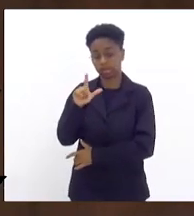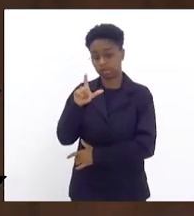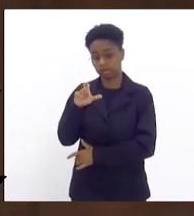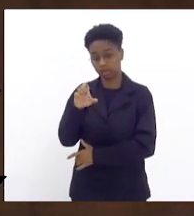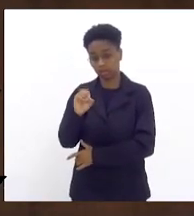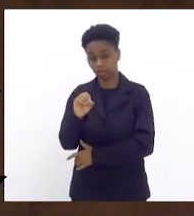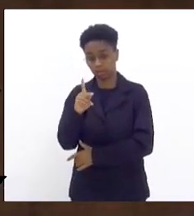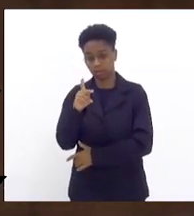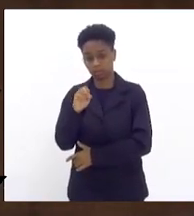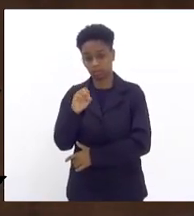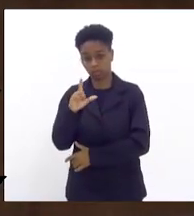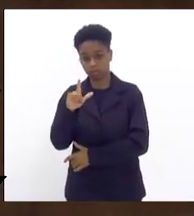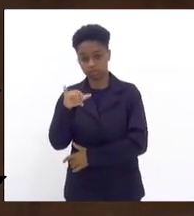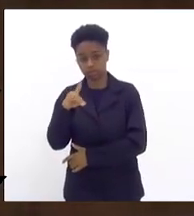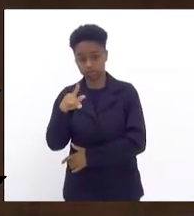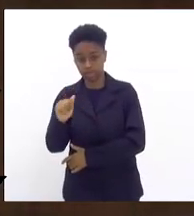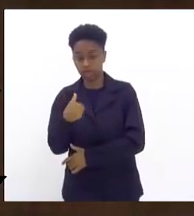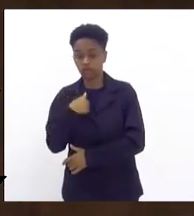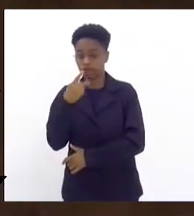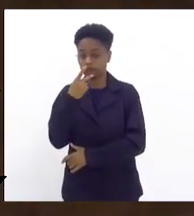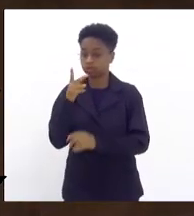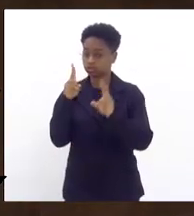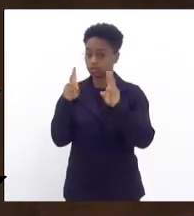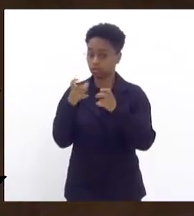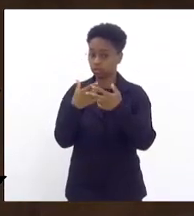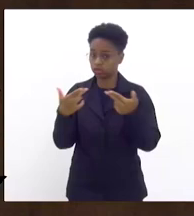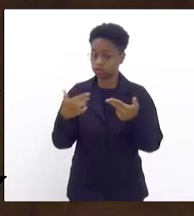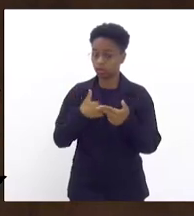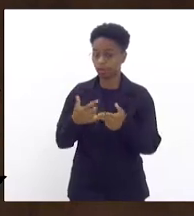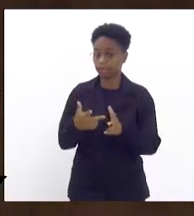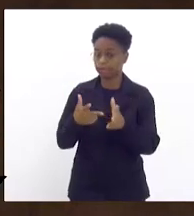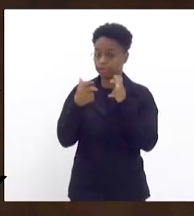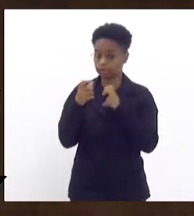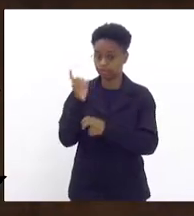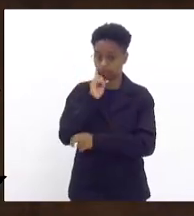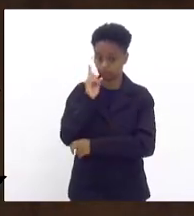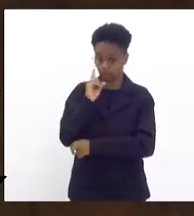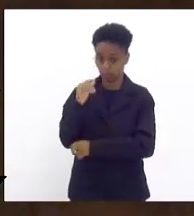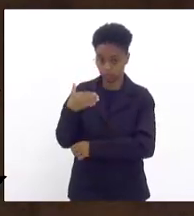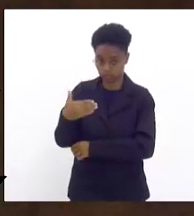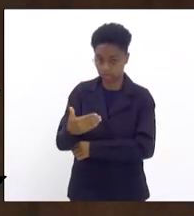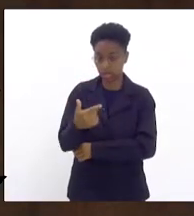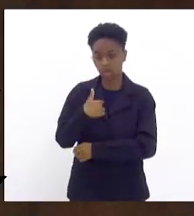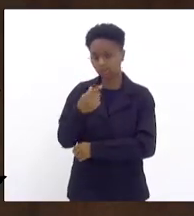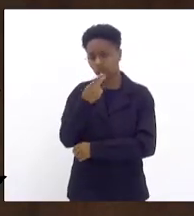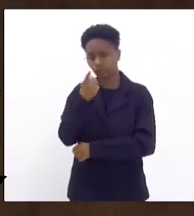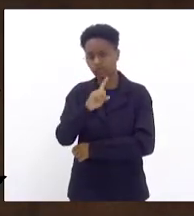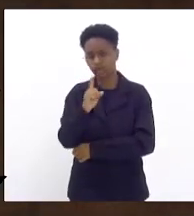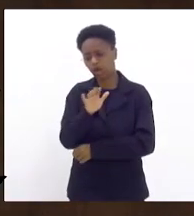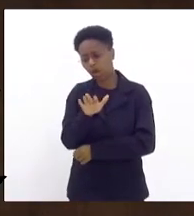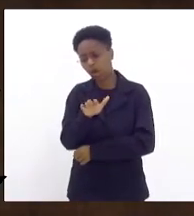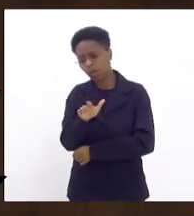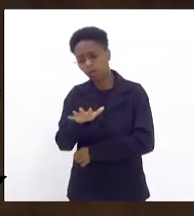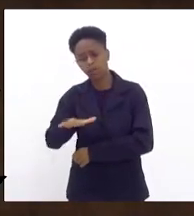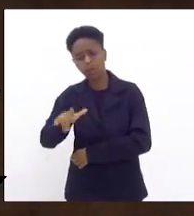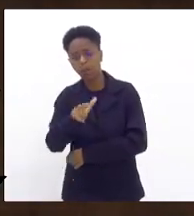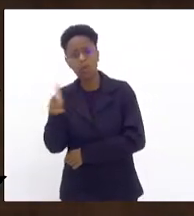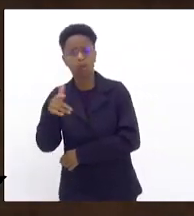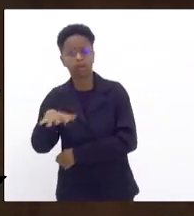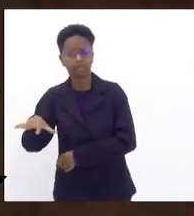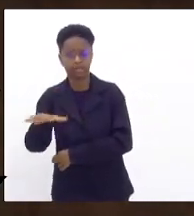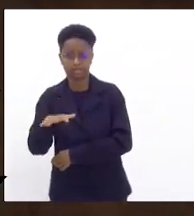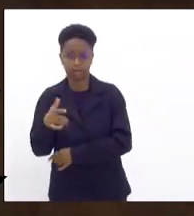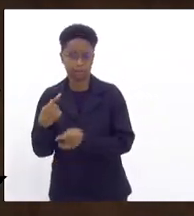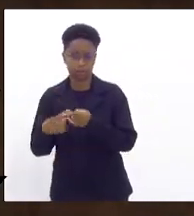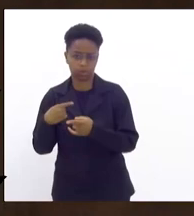que eu vejo no meu dia a dia, presidente. Tá. Eu não vou falar de outras áreas porque eu não posso abordar outras áreas. Há